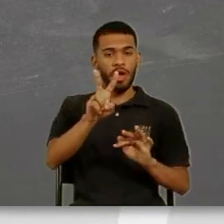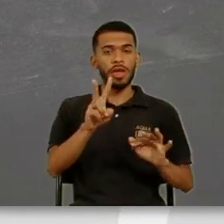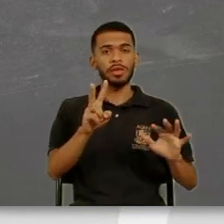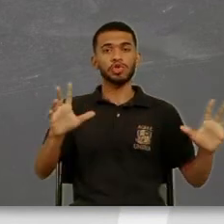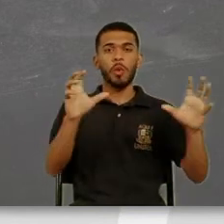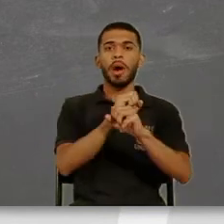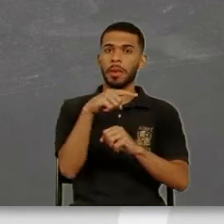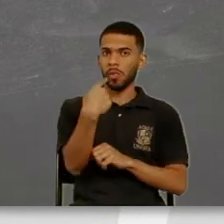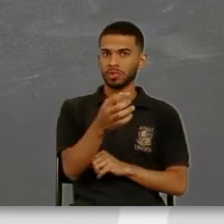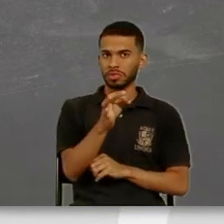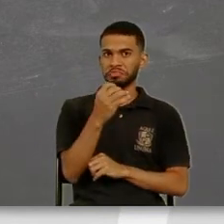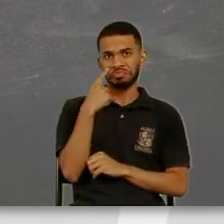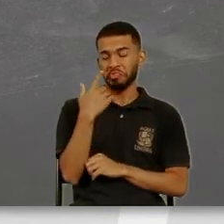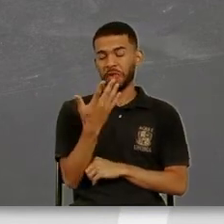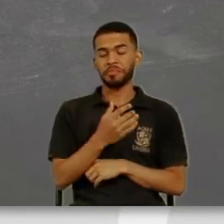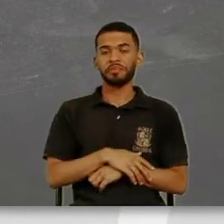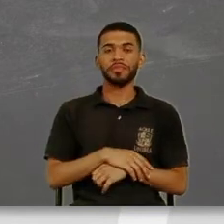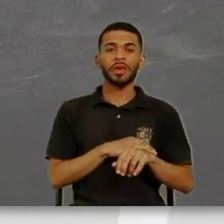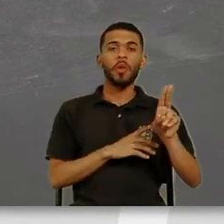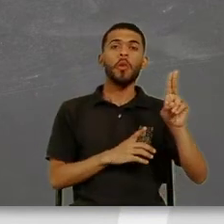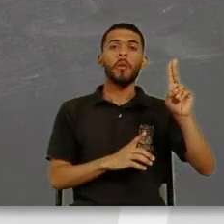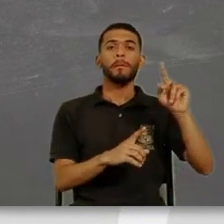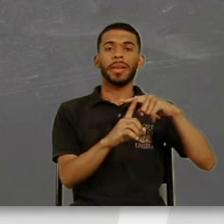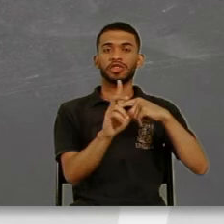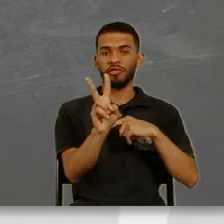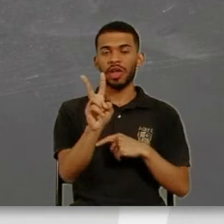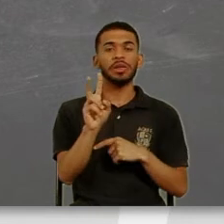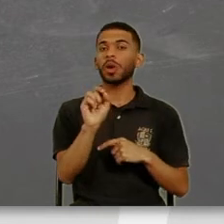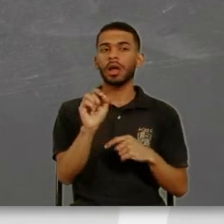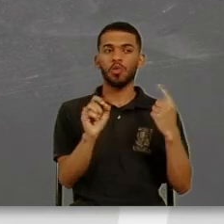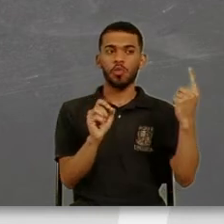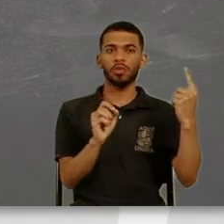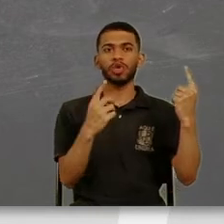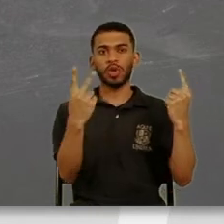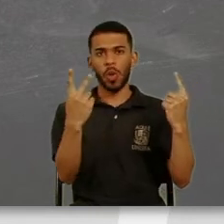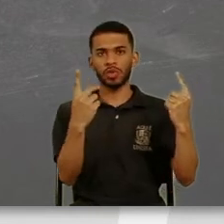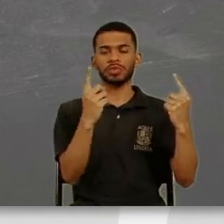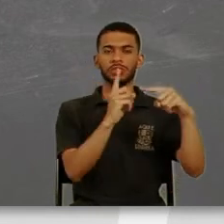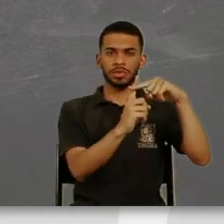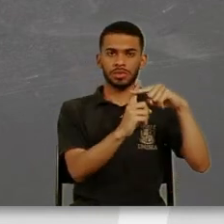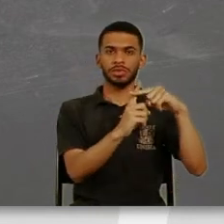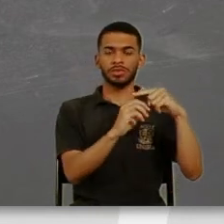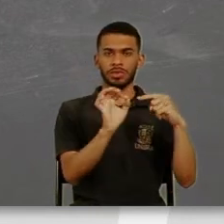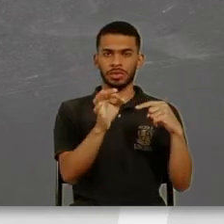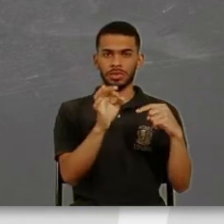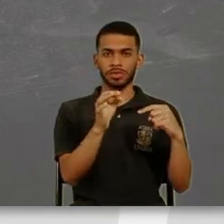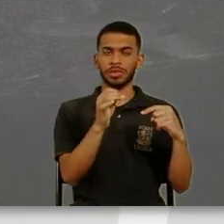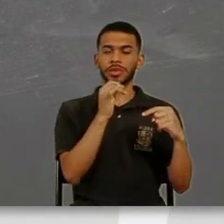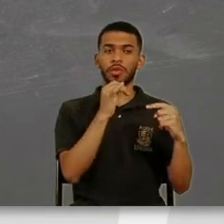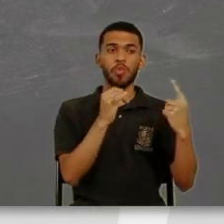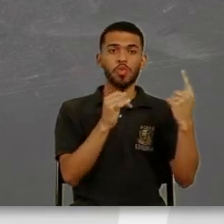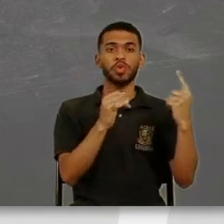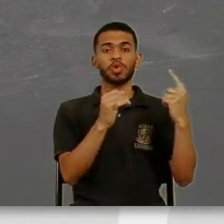depois. Quando eu tenho u mais v, eu tenho 1 e 2, mais 2, no caso mais menos 2 e